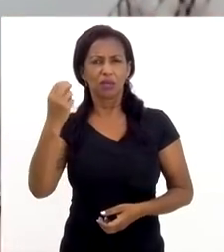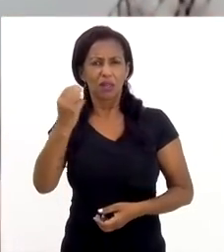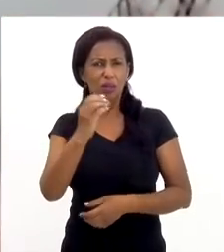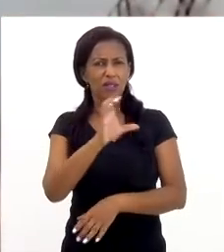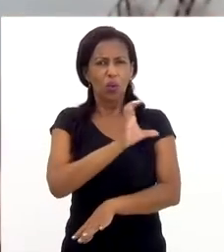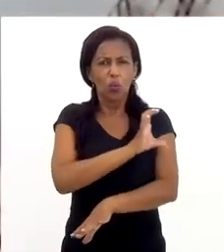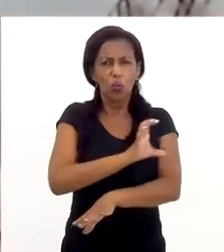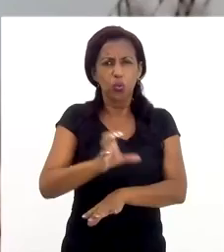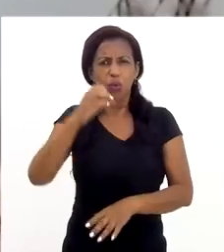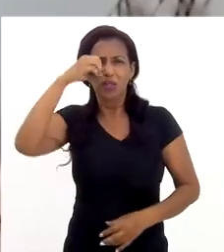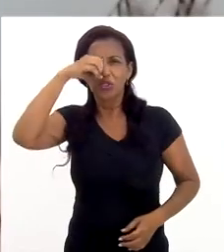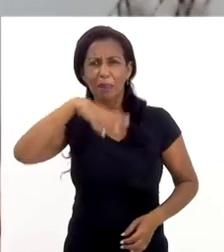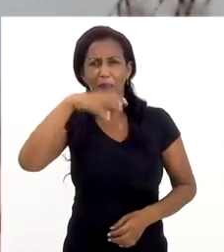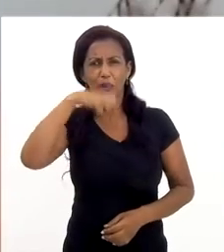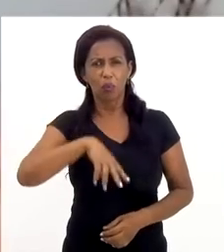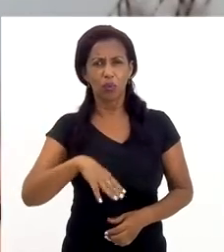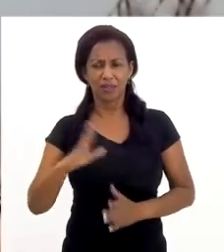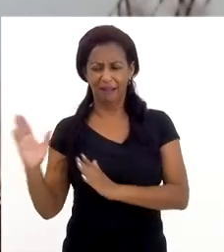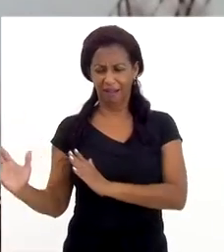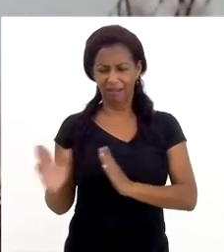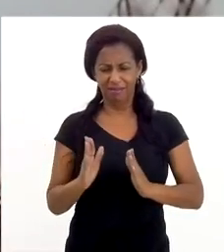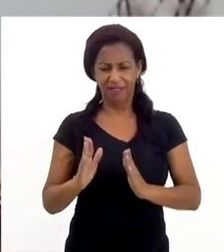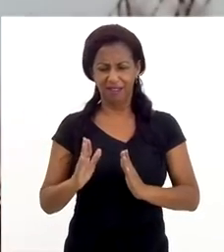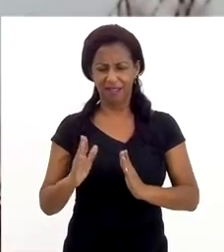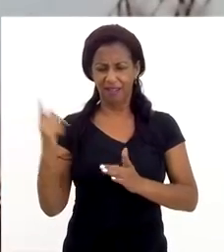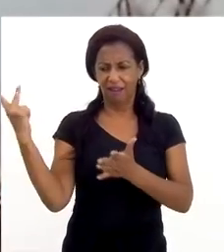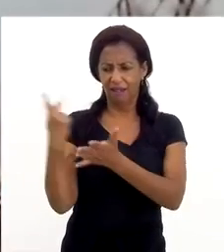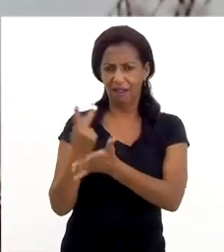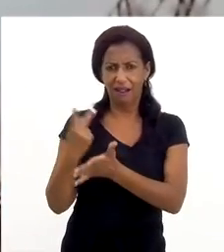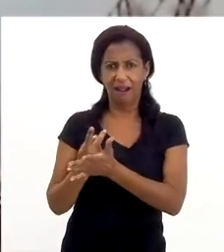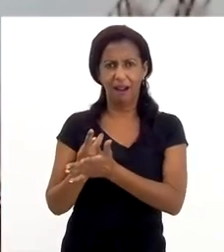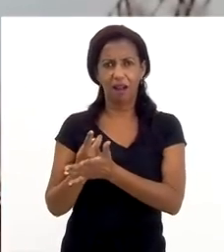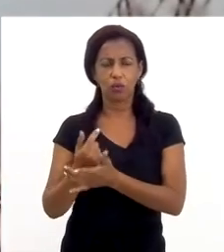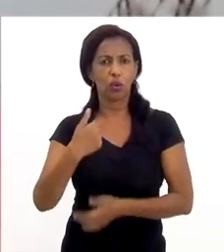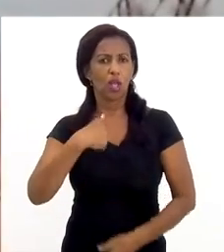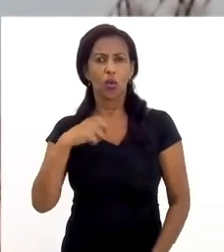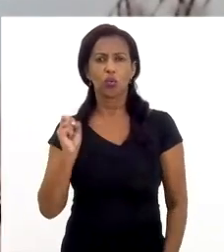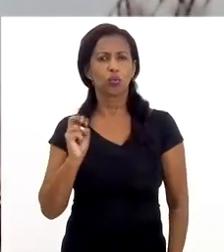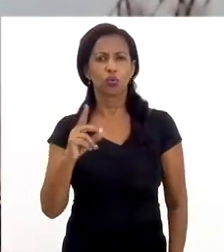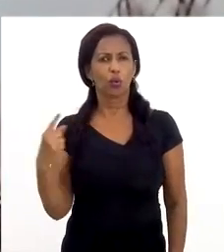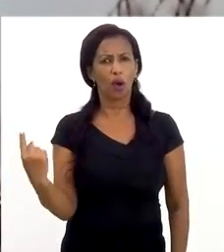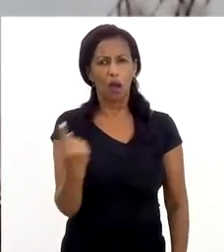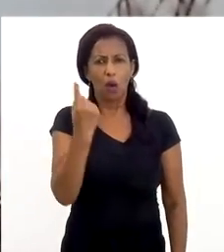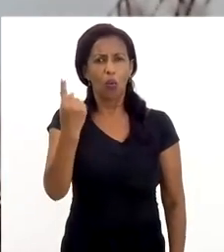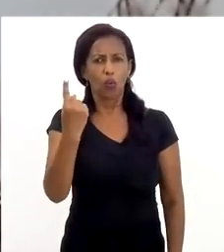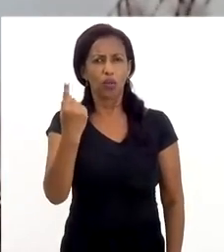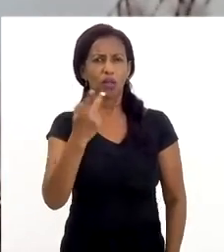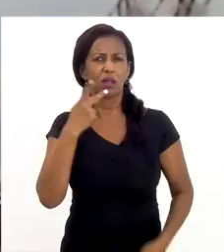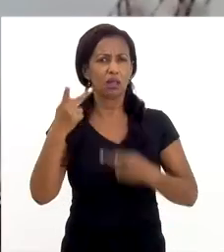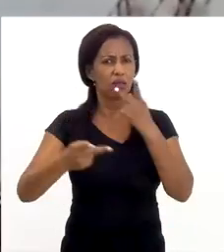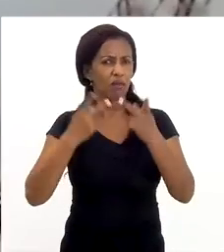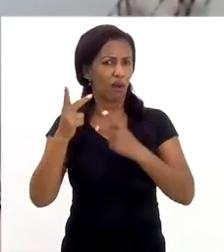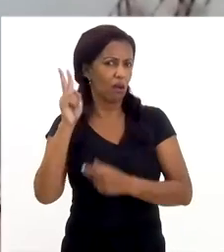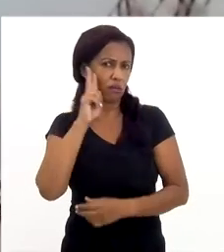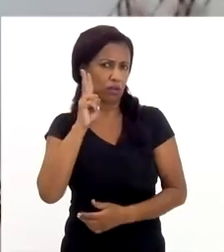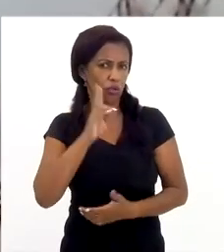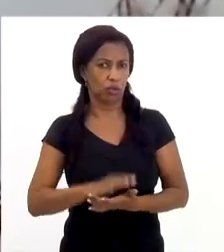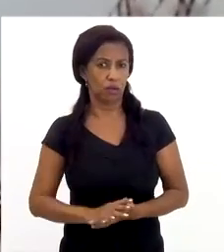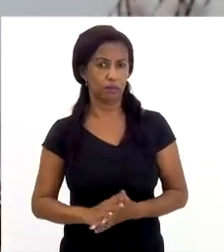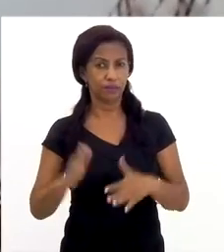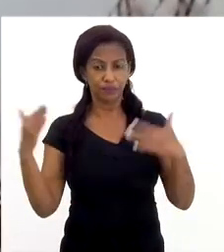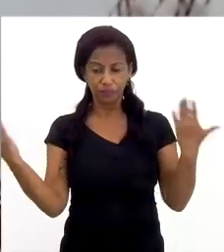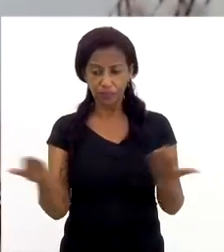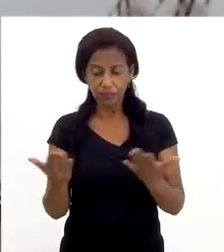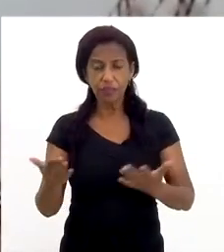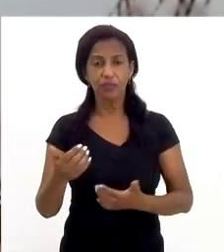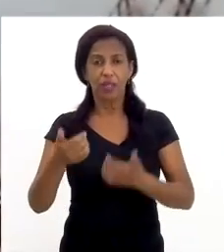dessa nossa cultura de abuso não deu certo até aqui porque eu não sou a única que falo da